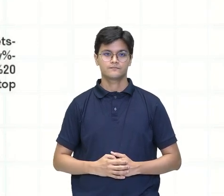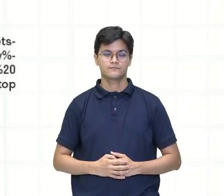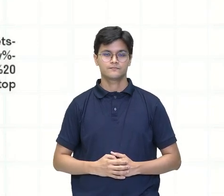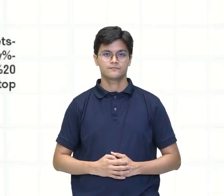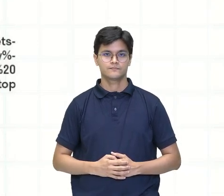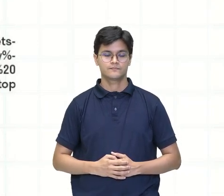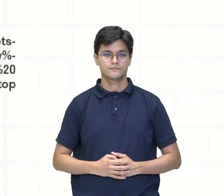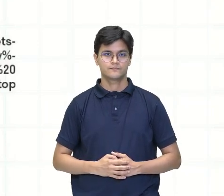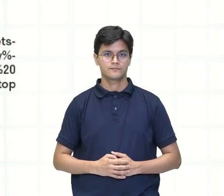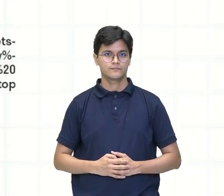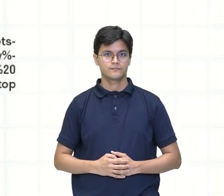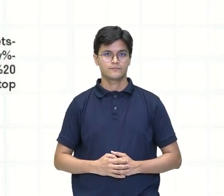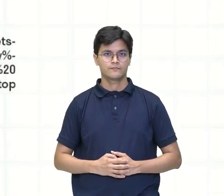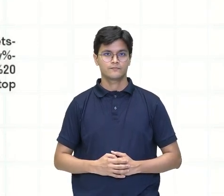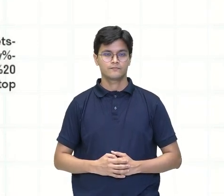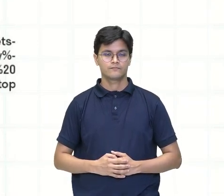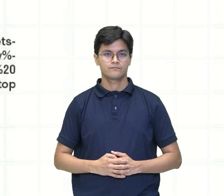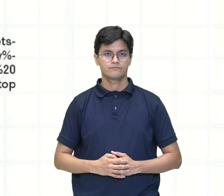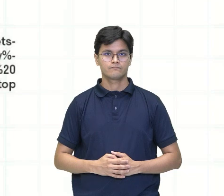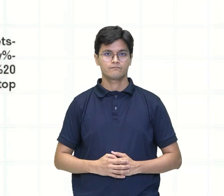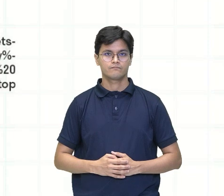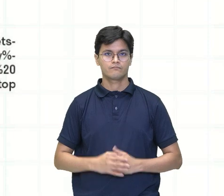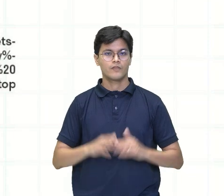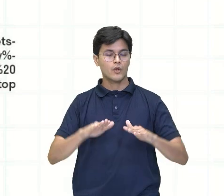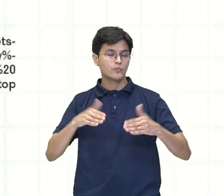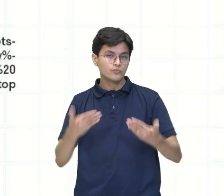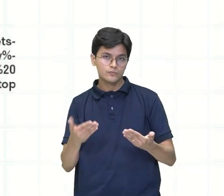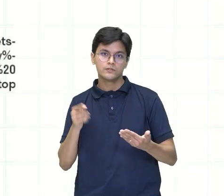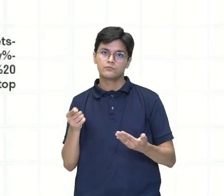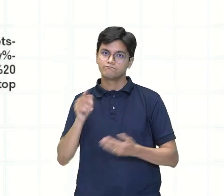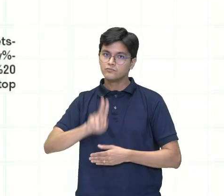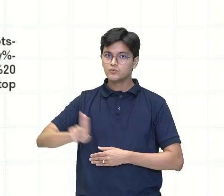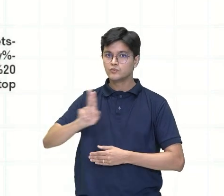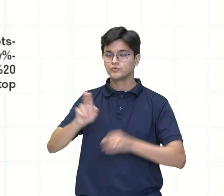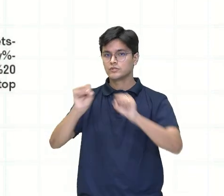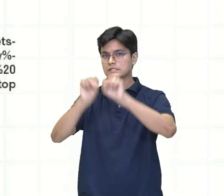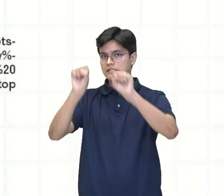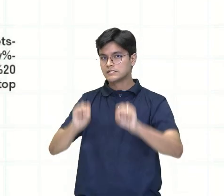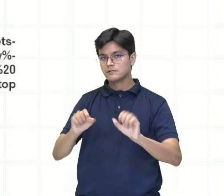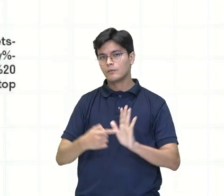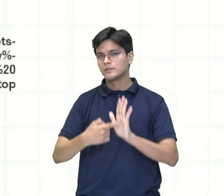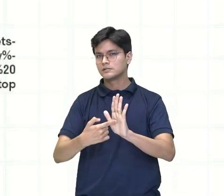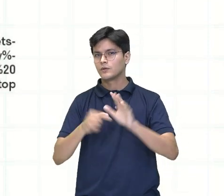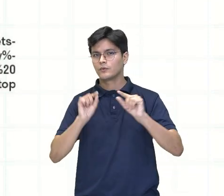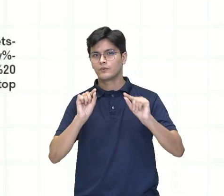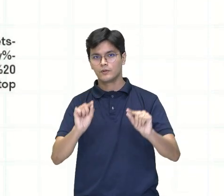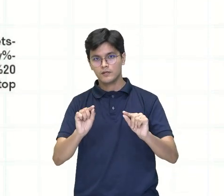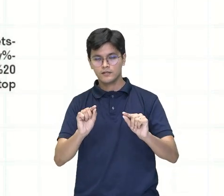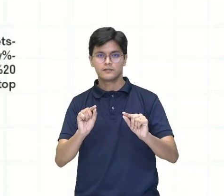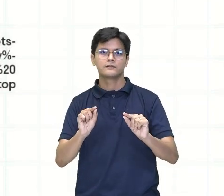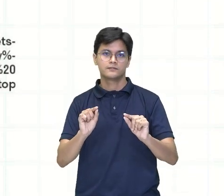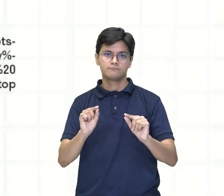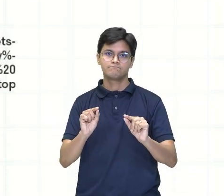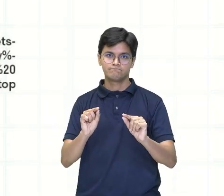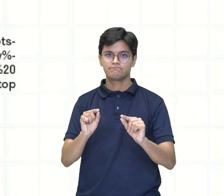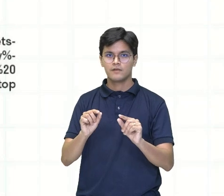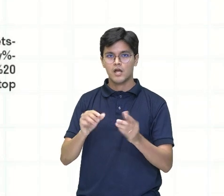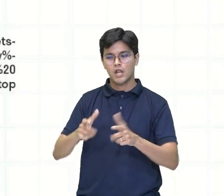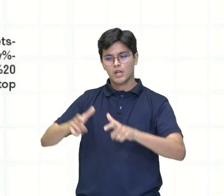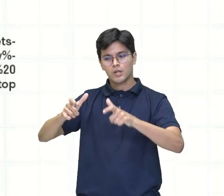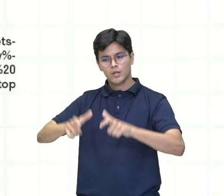road. Então, ele usou esse sistema, né, para indicar as coordenadas,